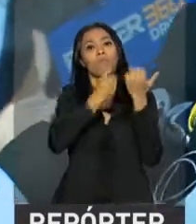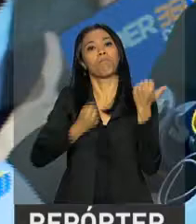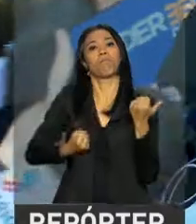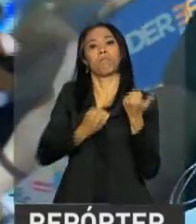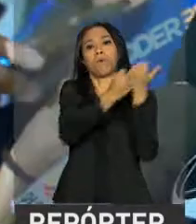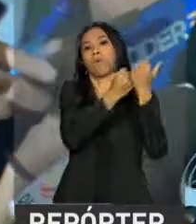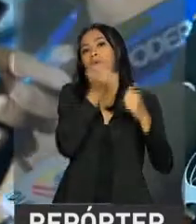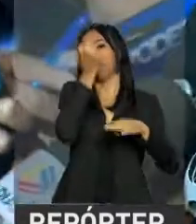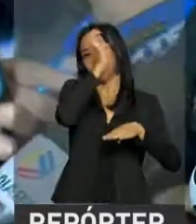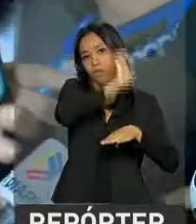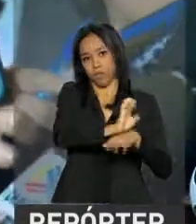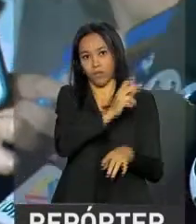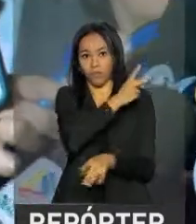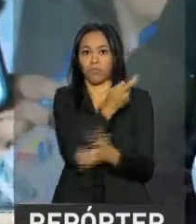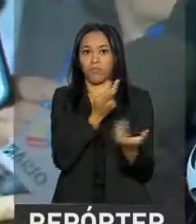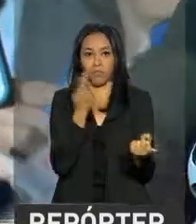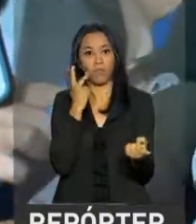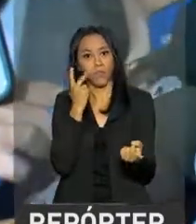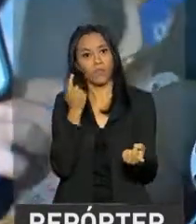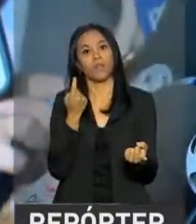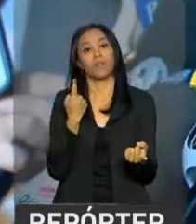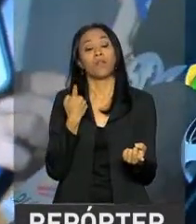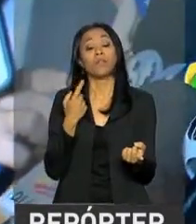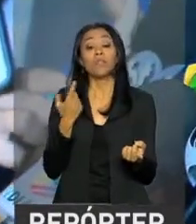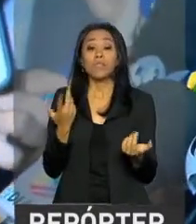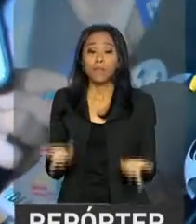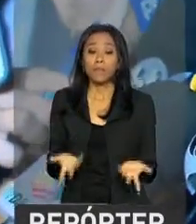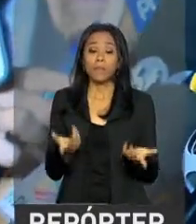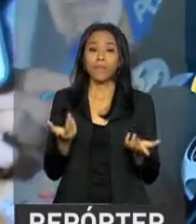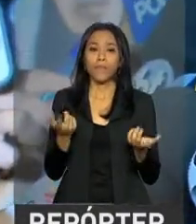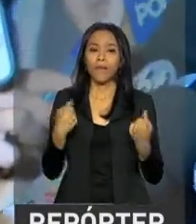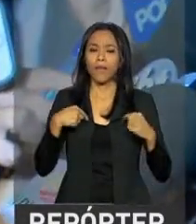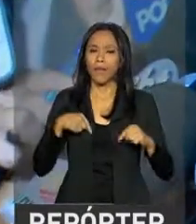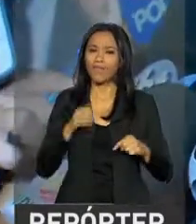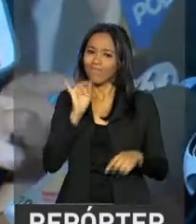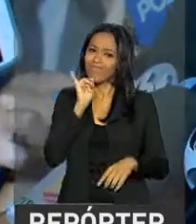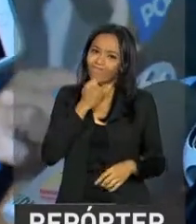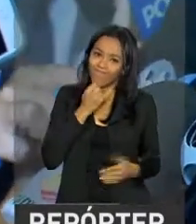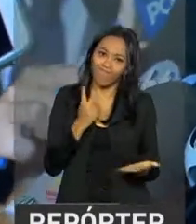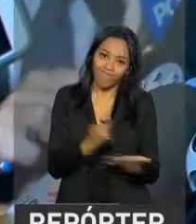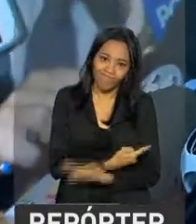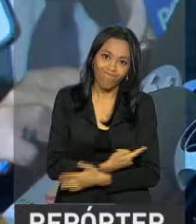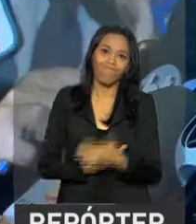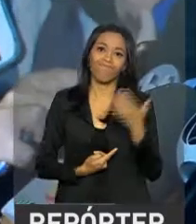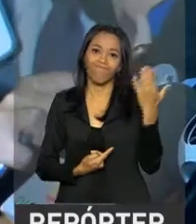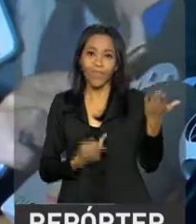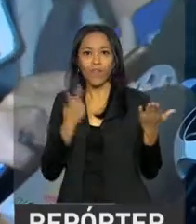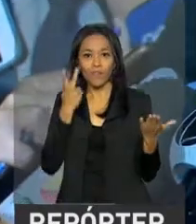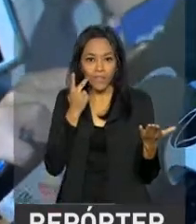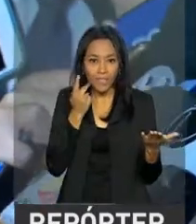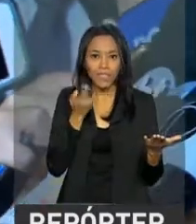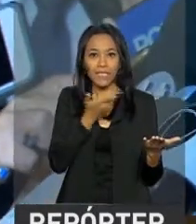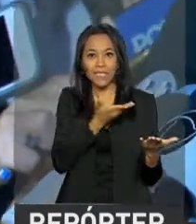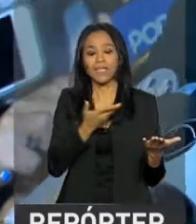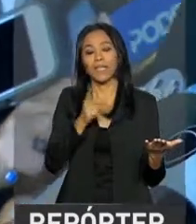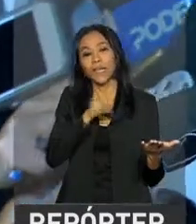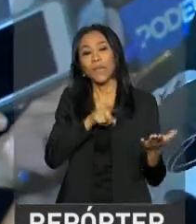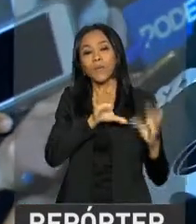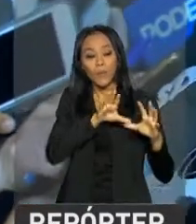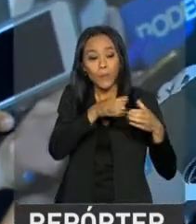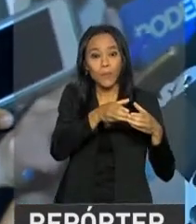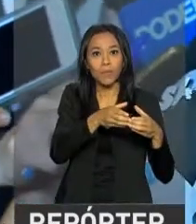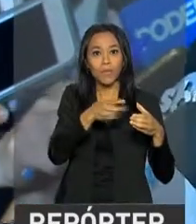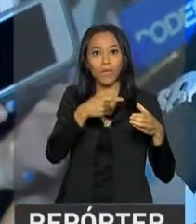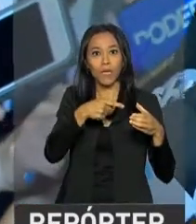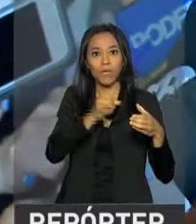Ceará. Por razões de longa explicação, lamentavelmente o Ceará é, para o crime organizado, o